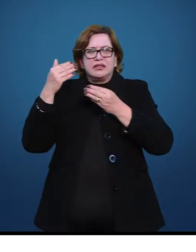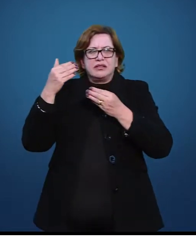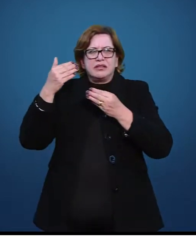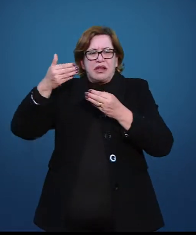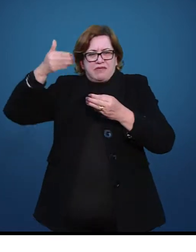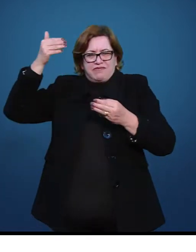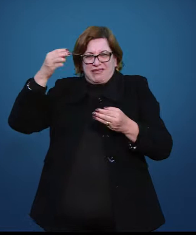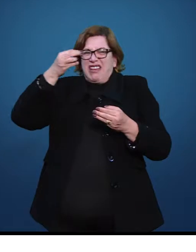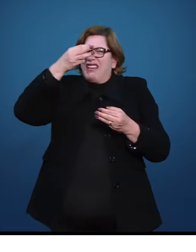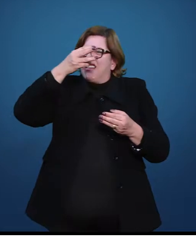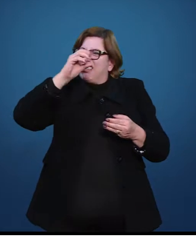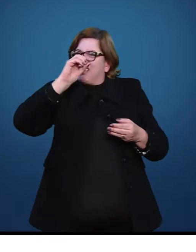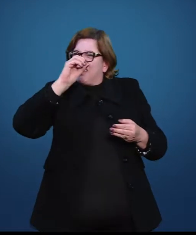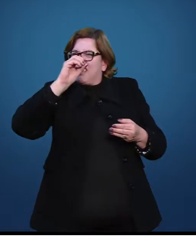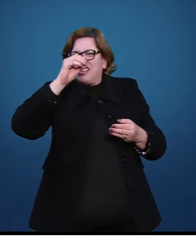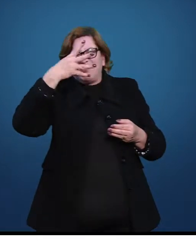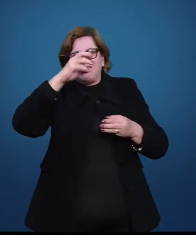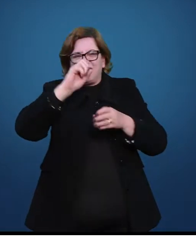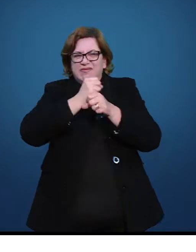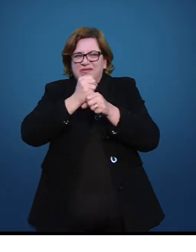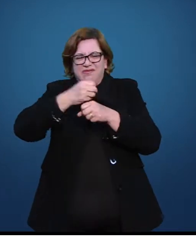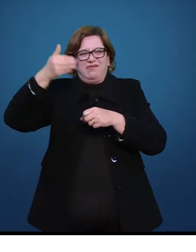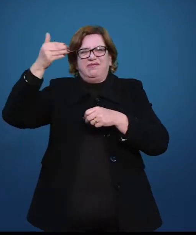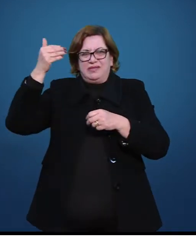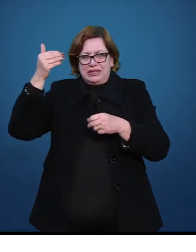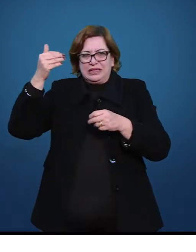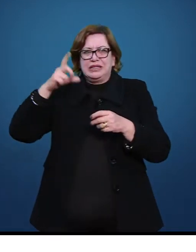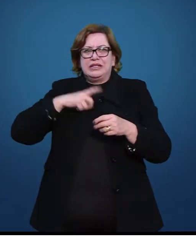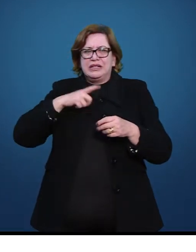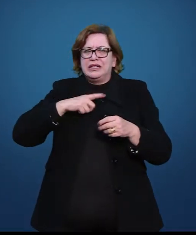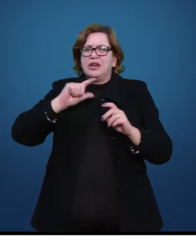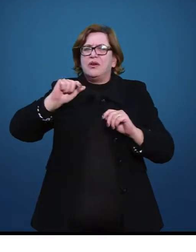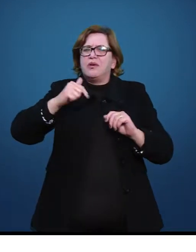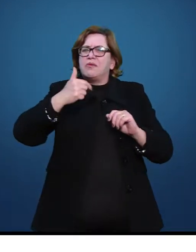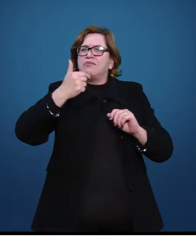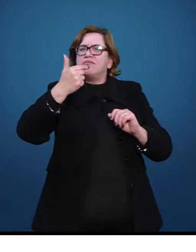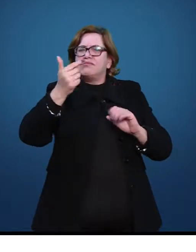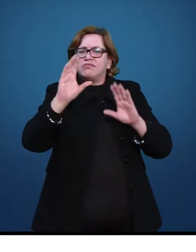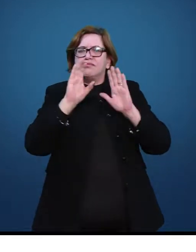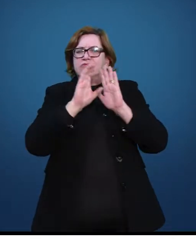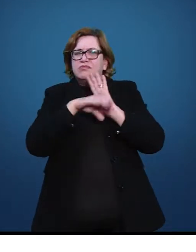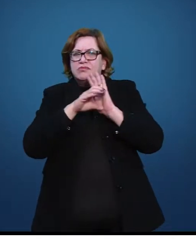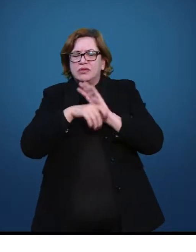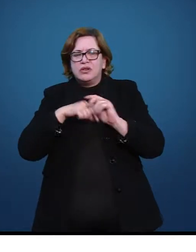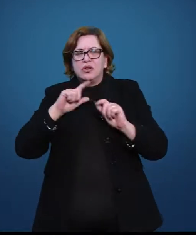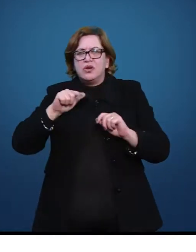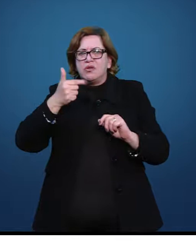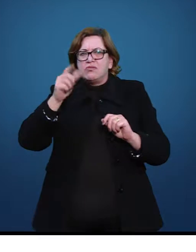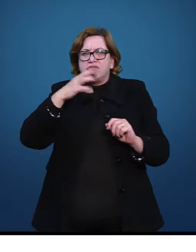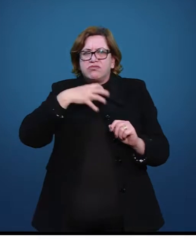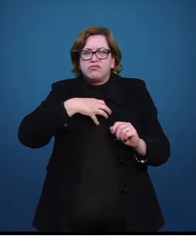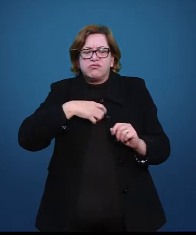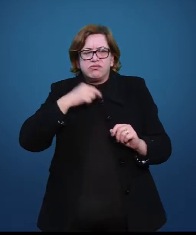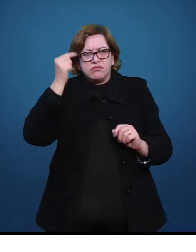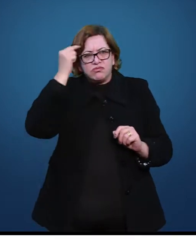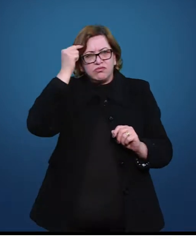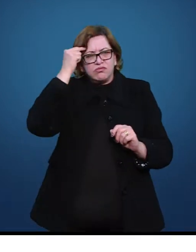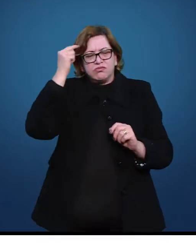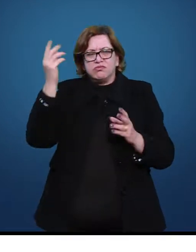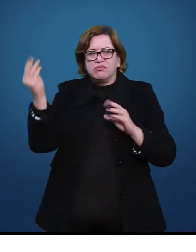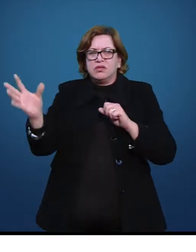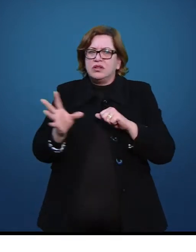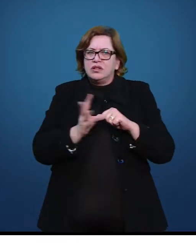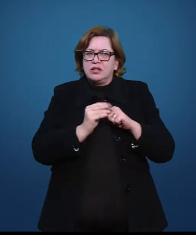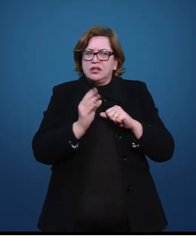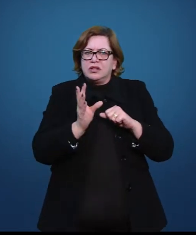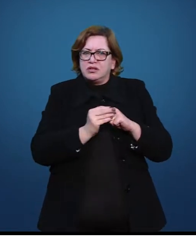anos atrás, nós sabemos que tínhamos um outro parecer, uma outra forma de pensar essa área do conhecimento,